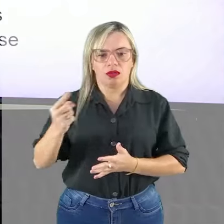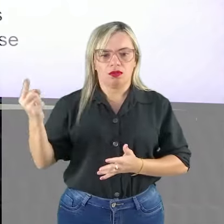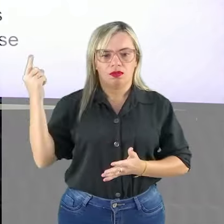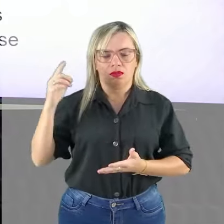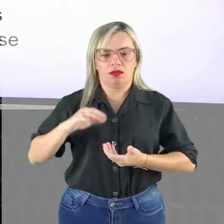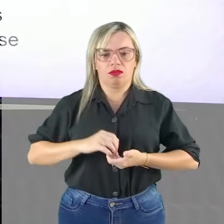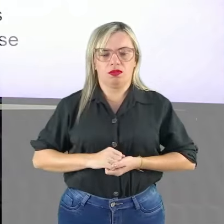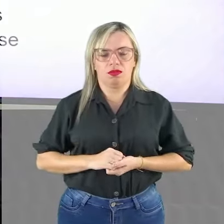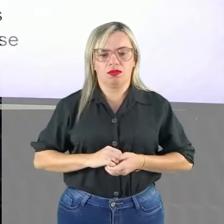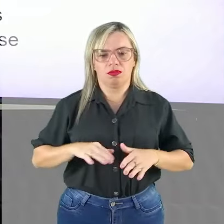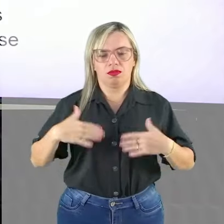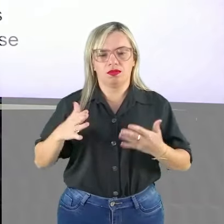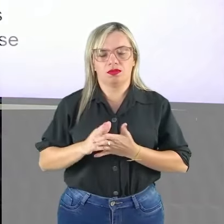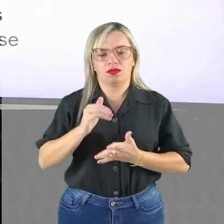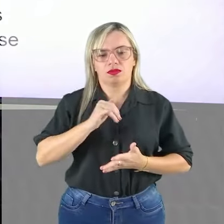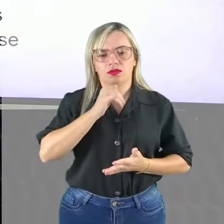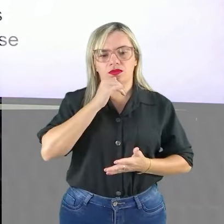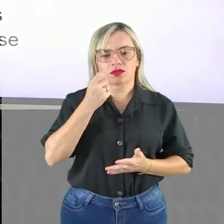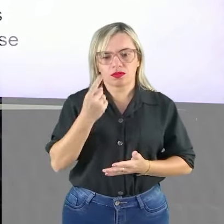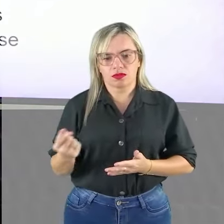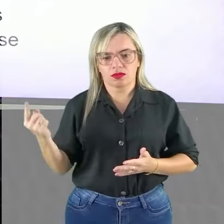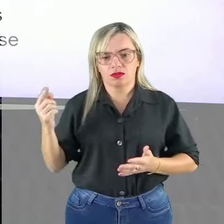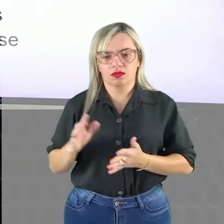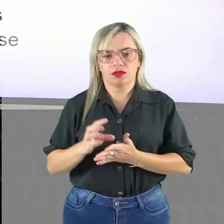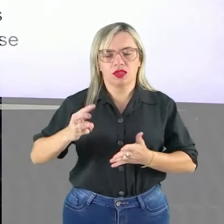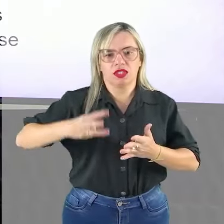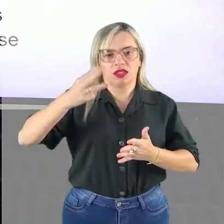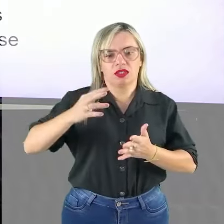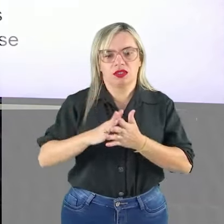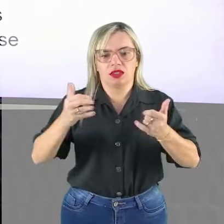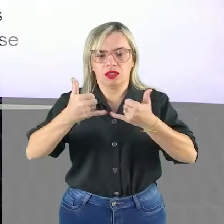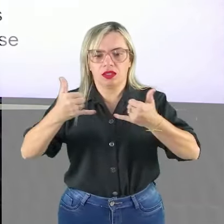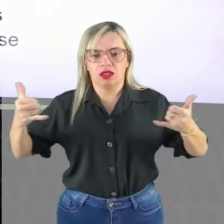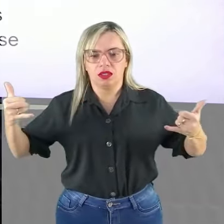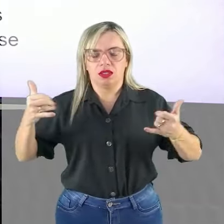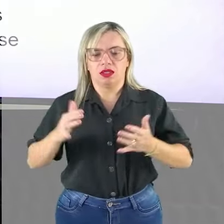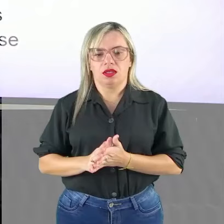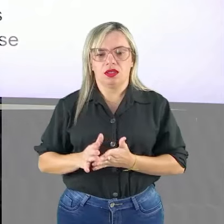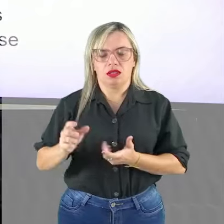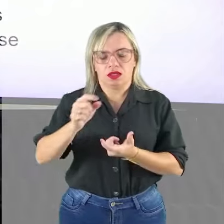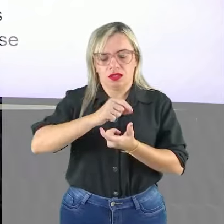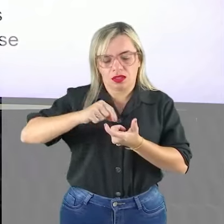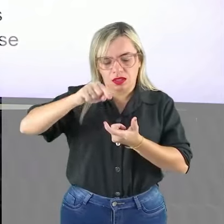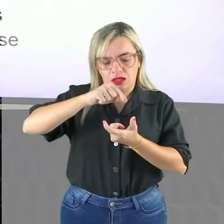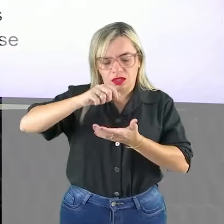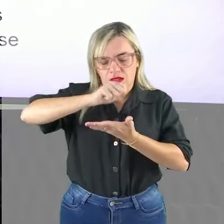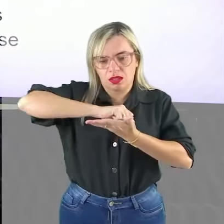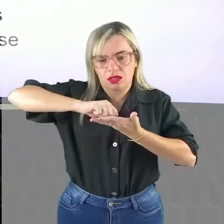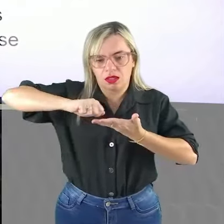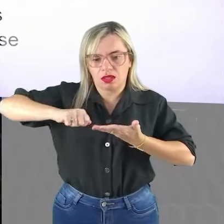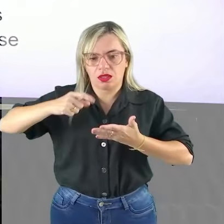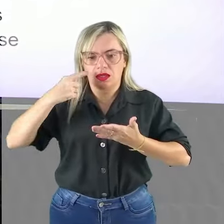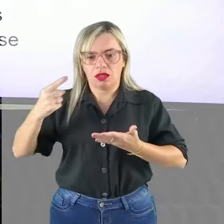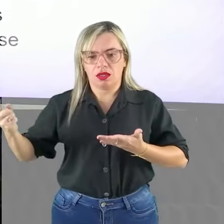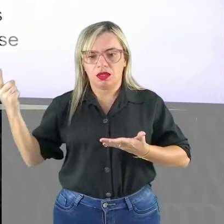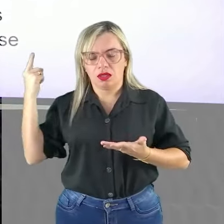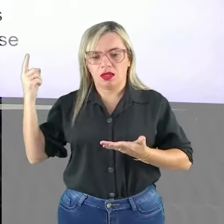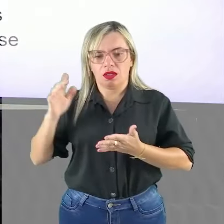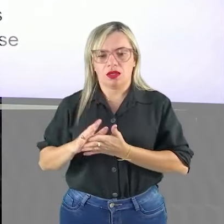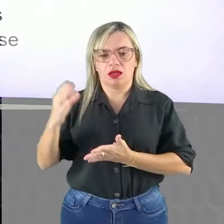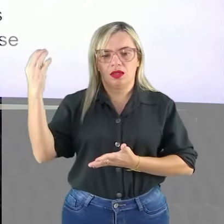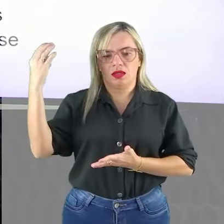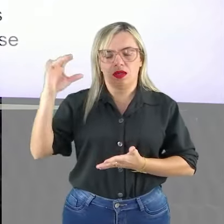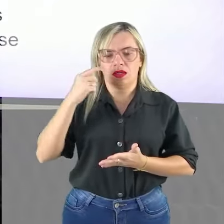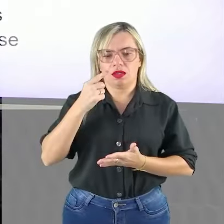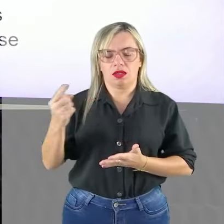bicultural por exemplo Então acho que aqui a lexicografia né escrita científica né